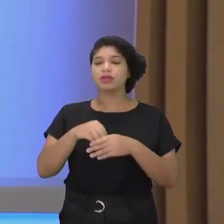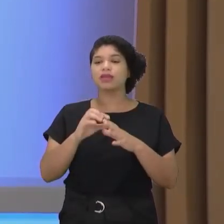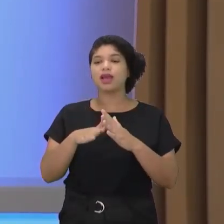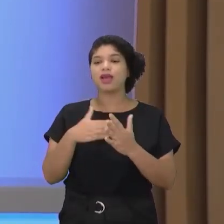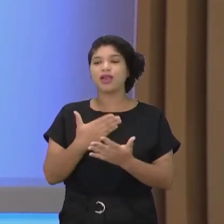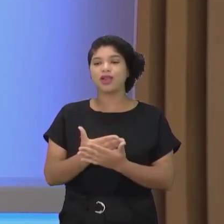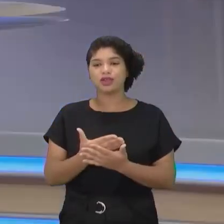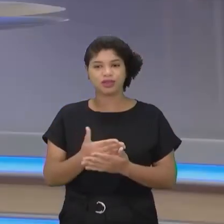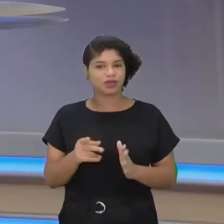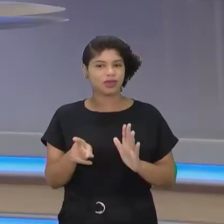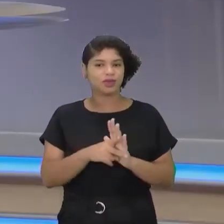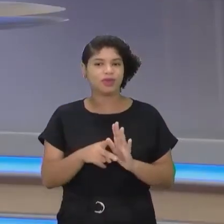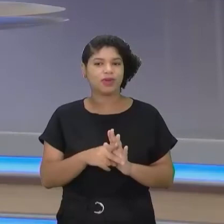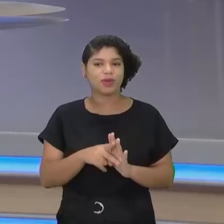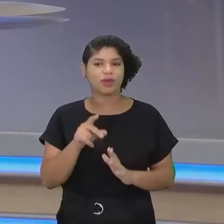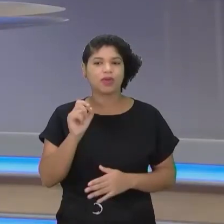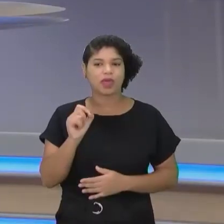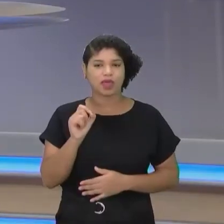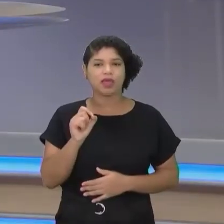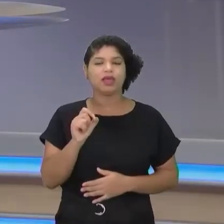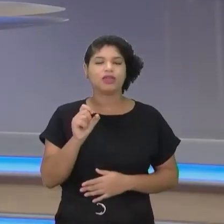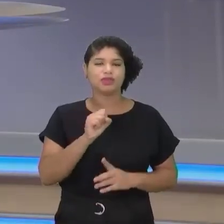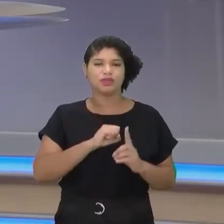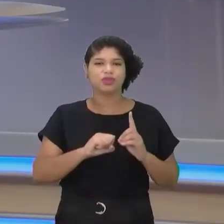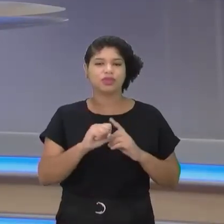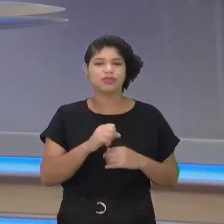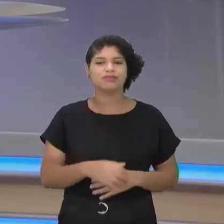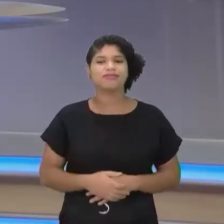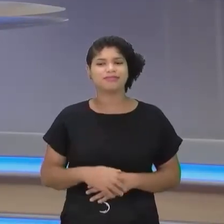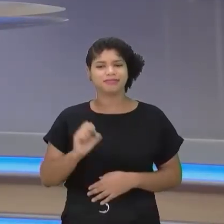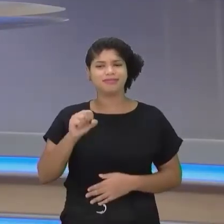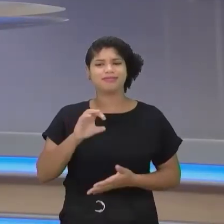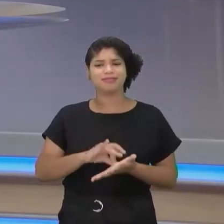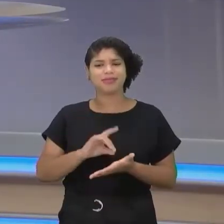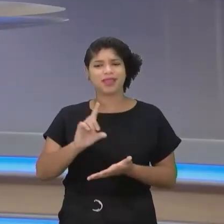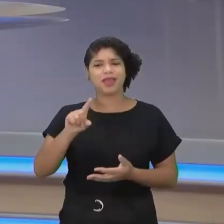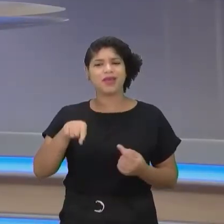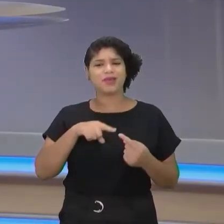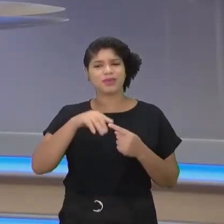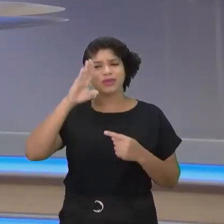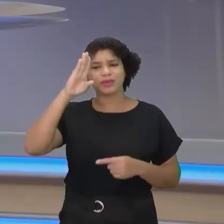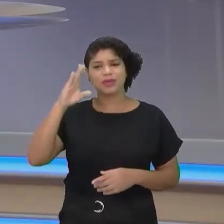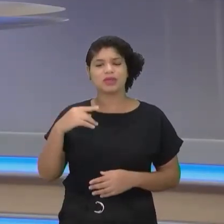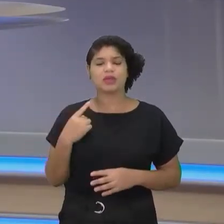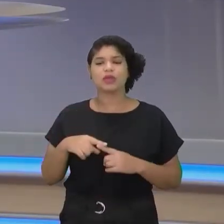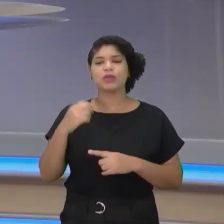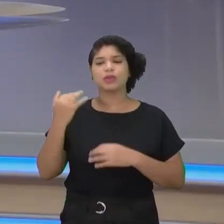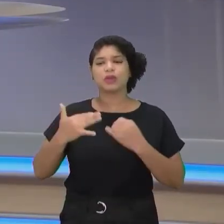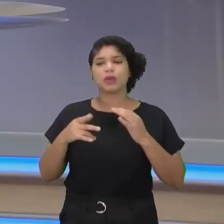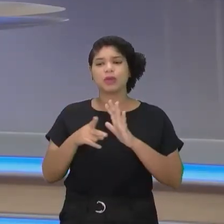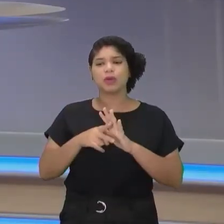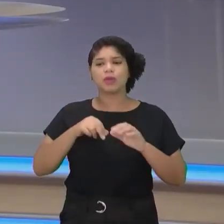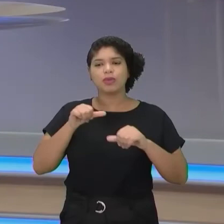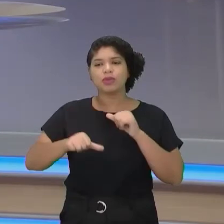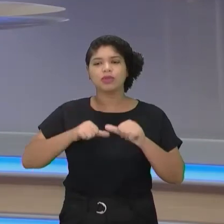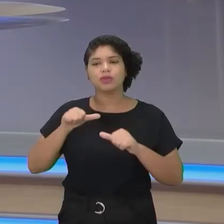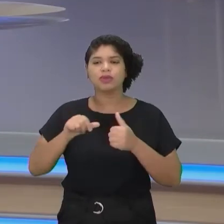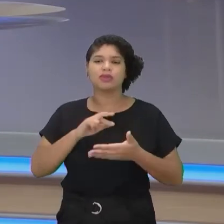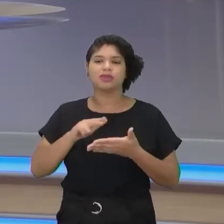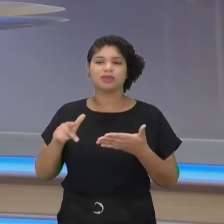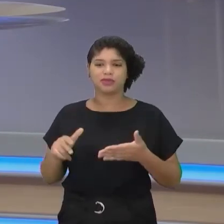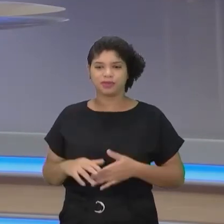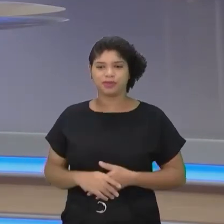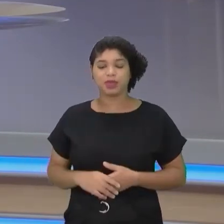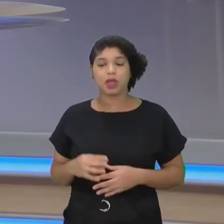né? Mas talvez esse seja o ponto principal quando a gente fala sobre mudanças no geral, né?